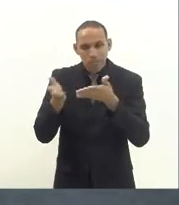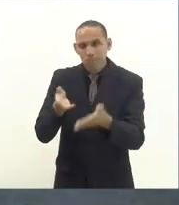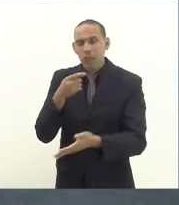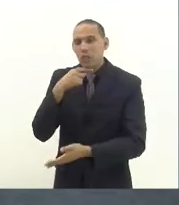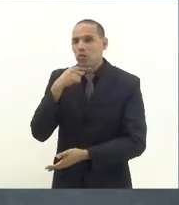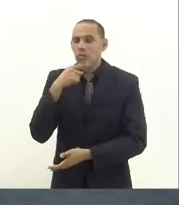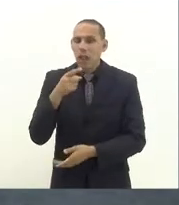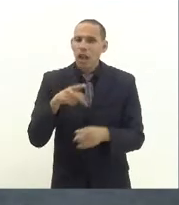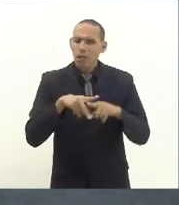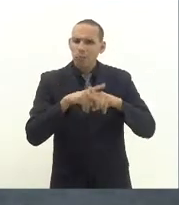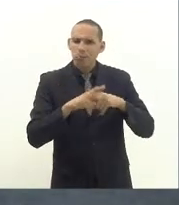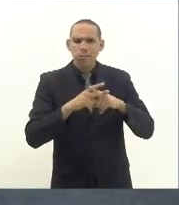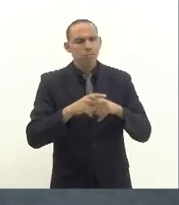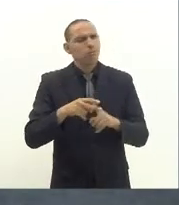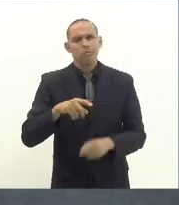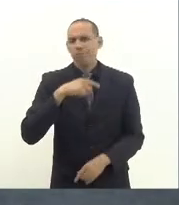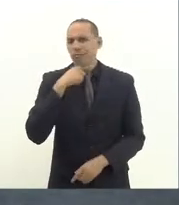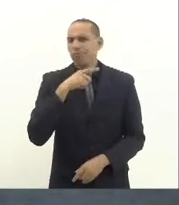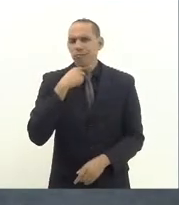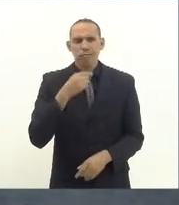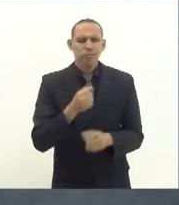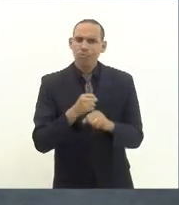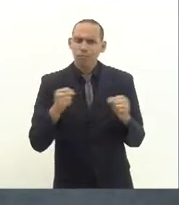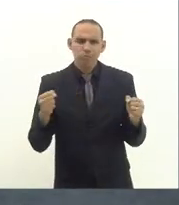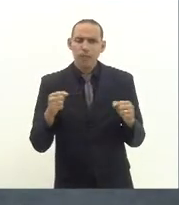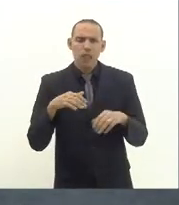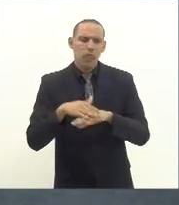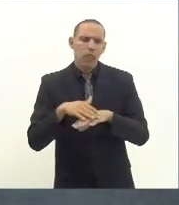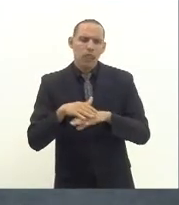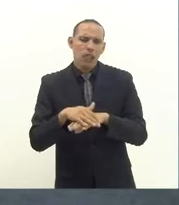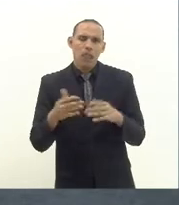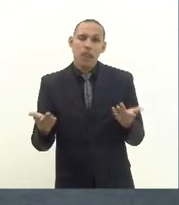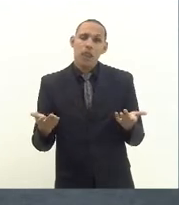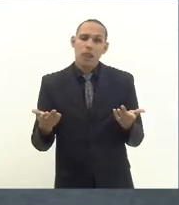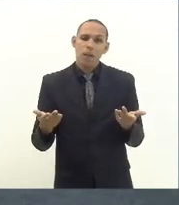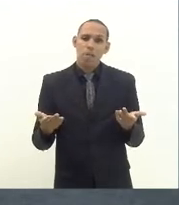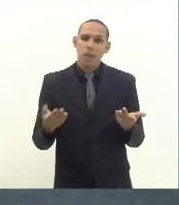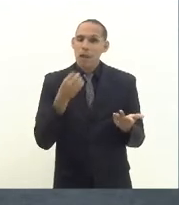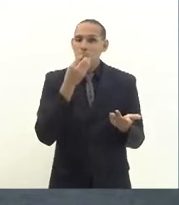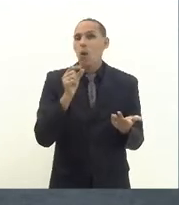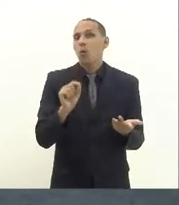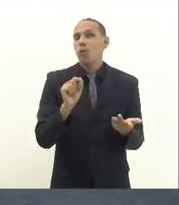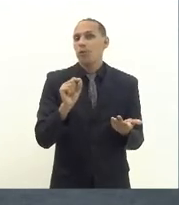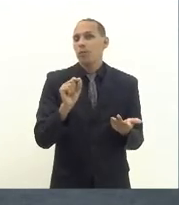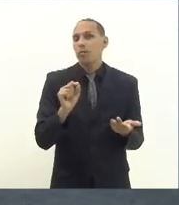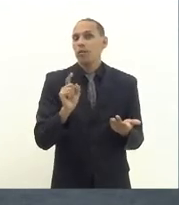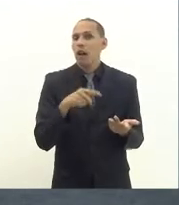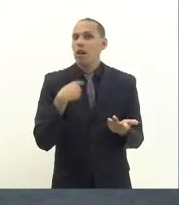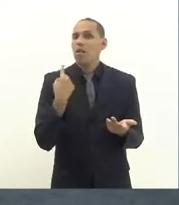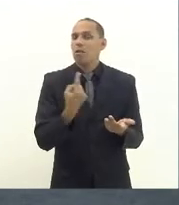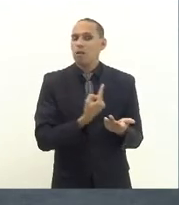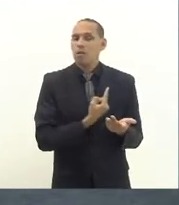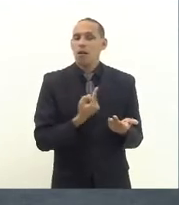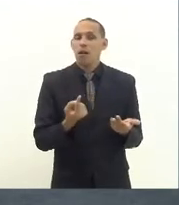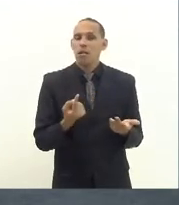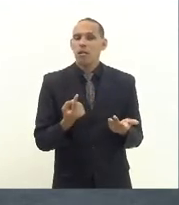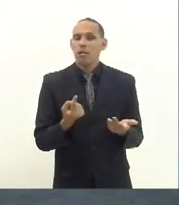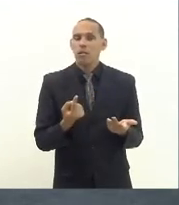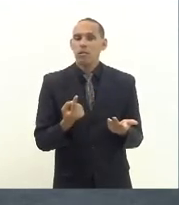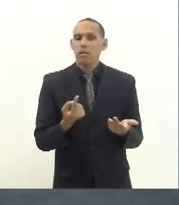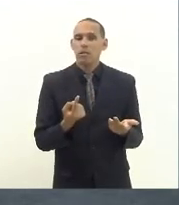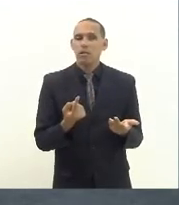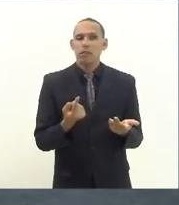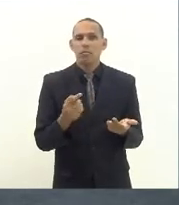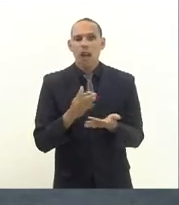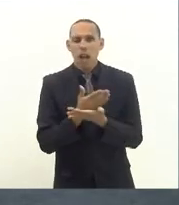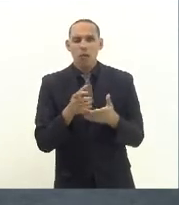fazer a manutenção nas redes e nas subestações eu acho que seria um bom caminho para nós podemos tomar porque tem